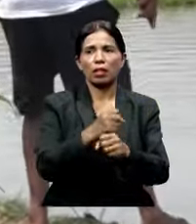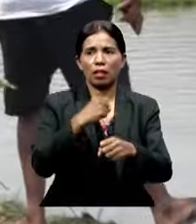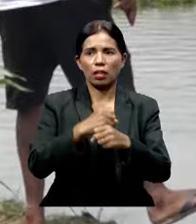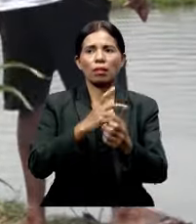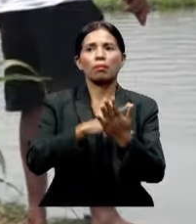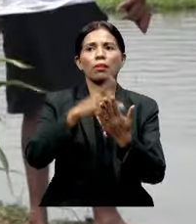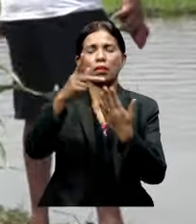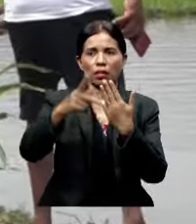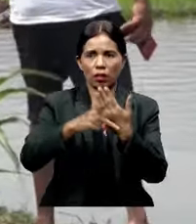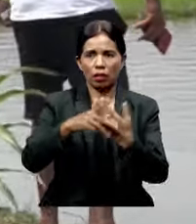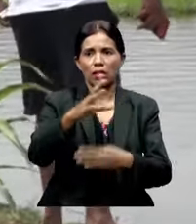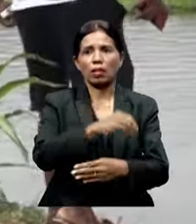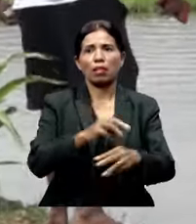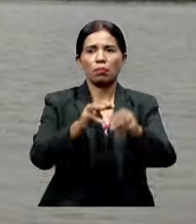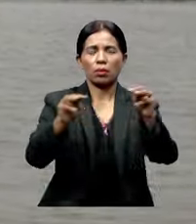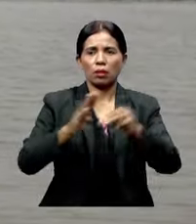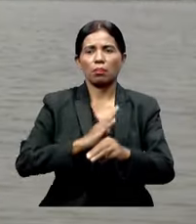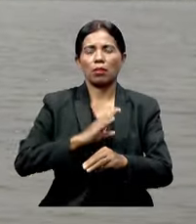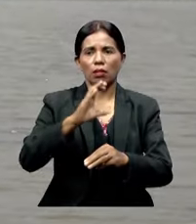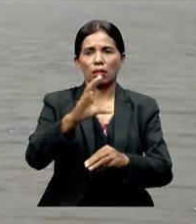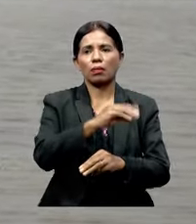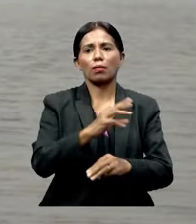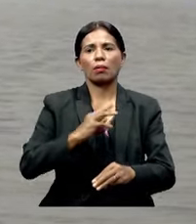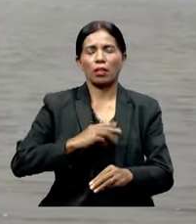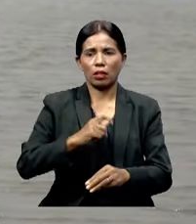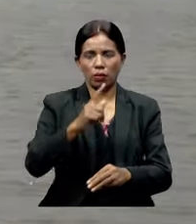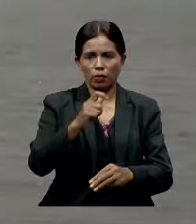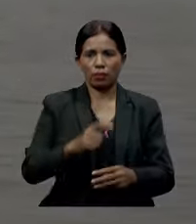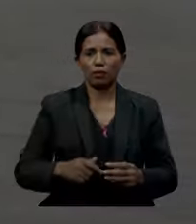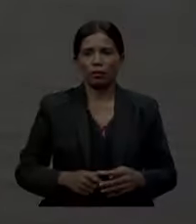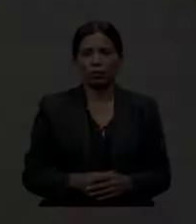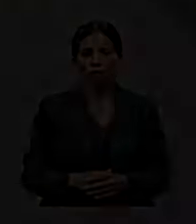programa Demoplot i ha munisipo Baukau no Manatutu. Agustino da Costa, ZMN.